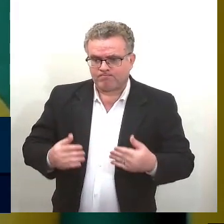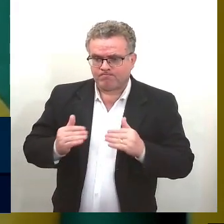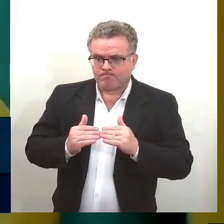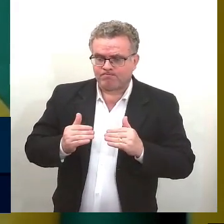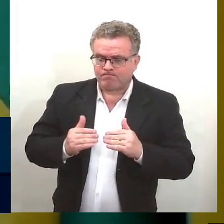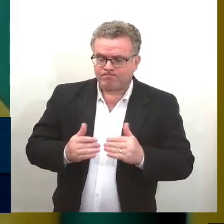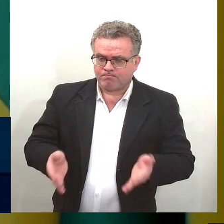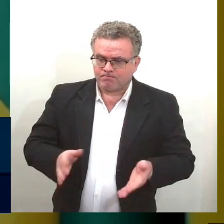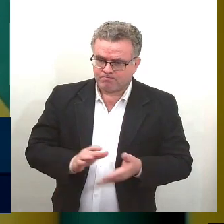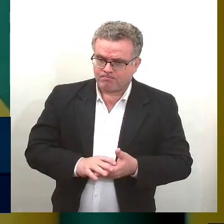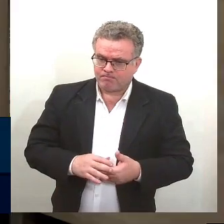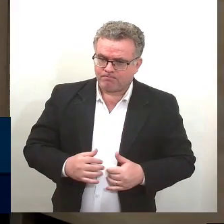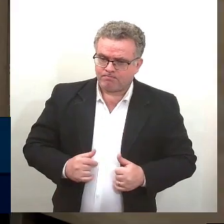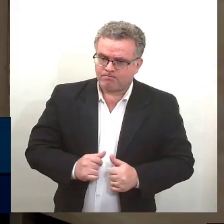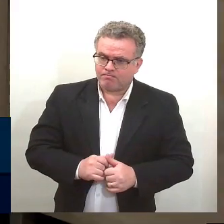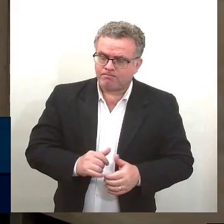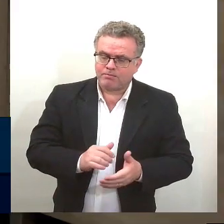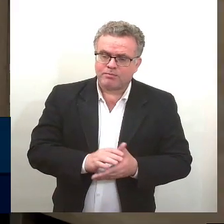Muito bom.